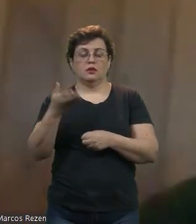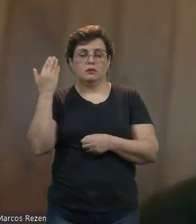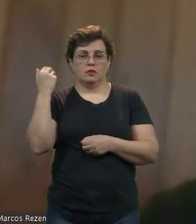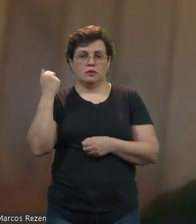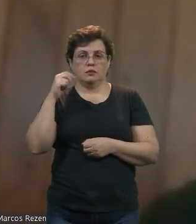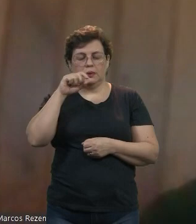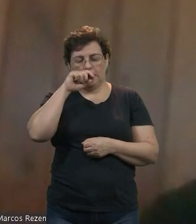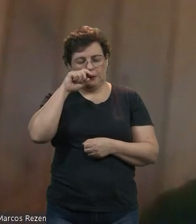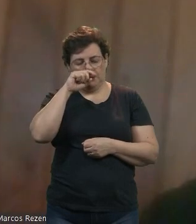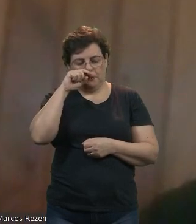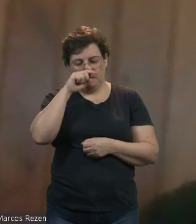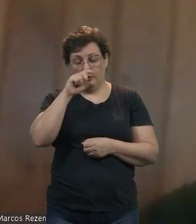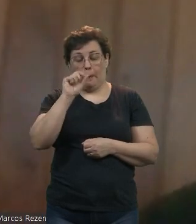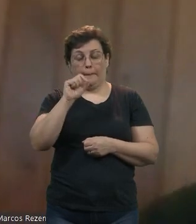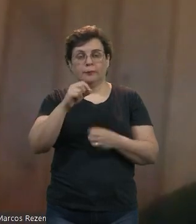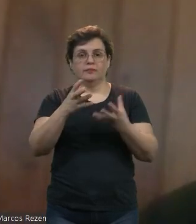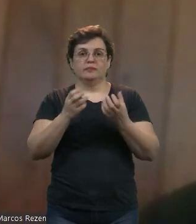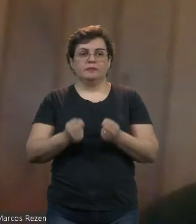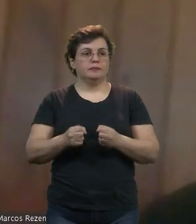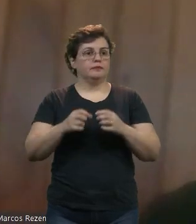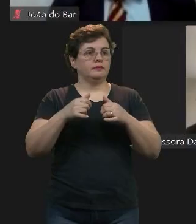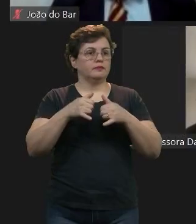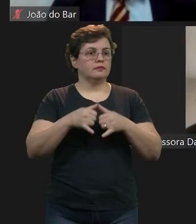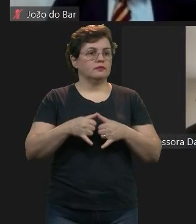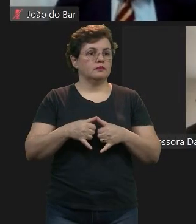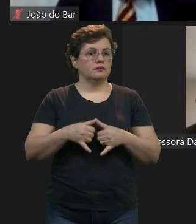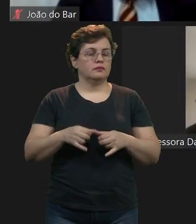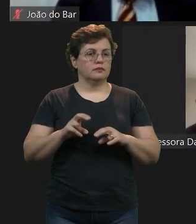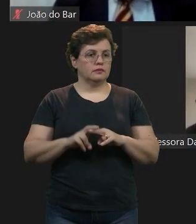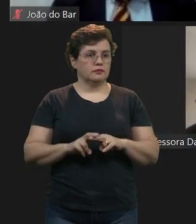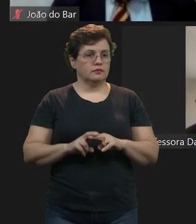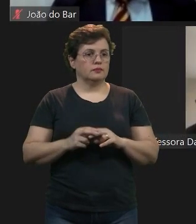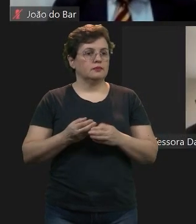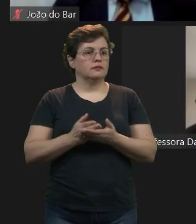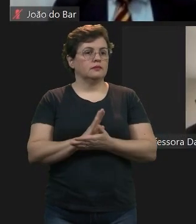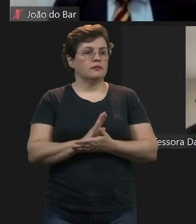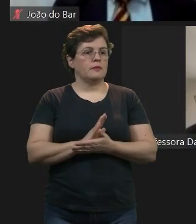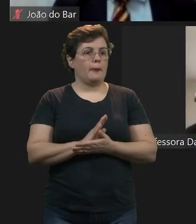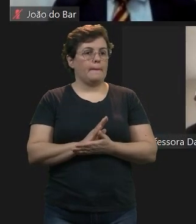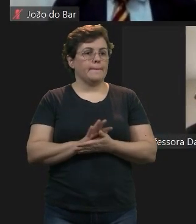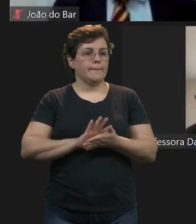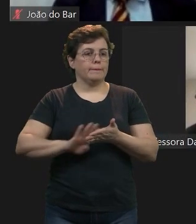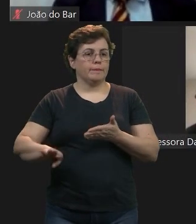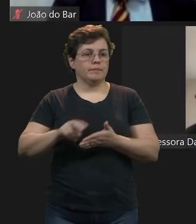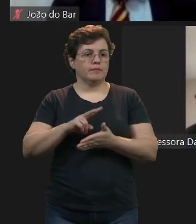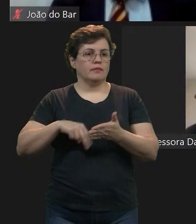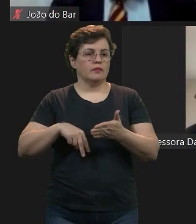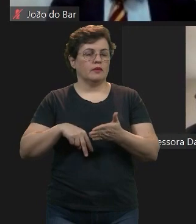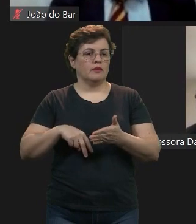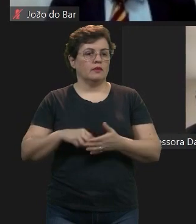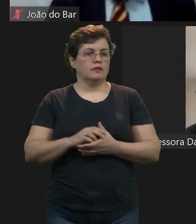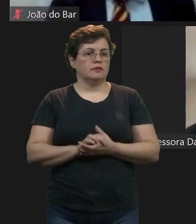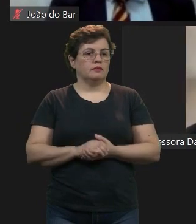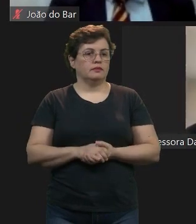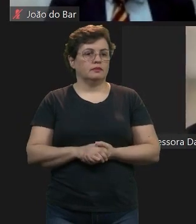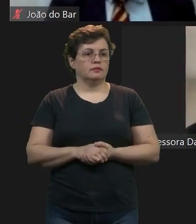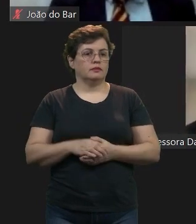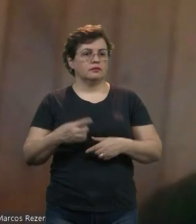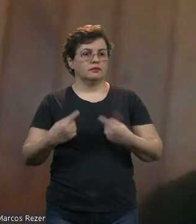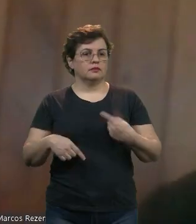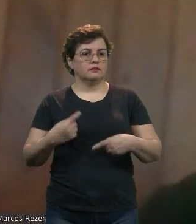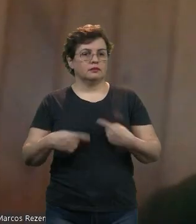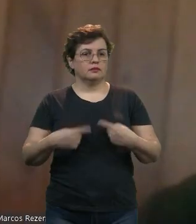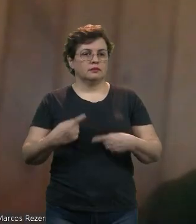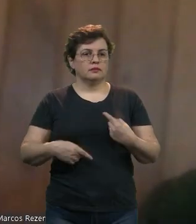Os vereadores que estiverem de acordo, permaneçam como se encontram. Aprovada a dispensa da leitura das atas. Em